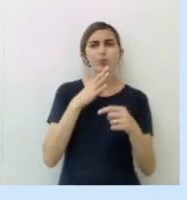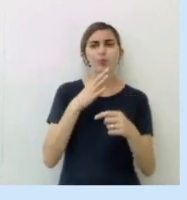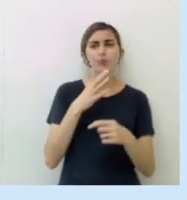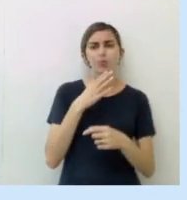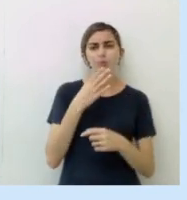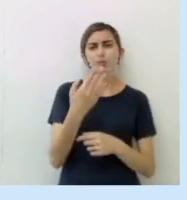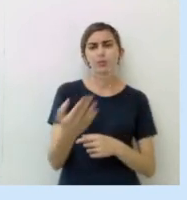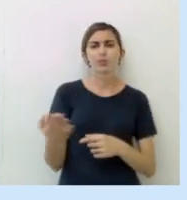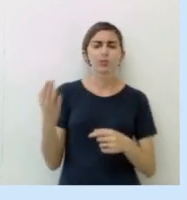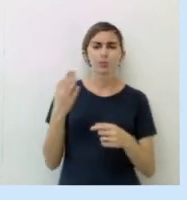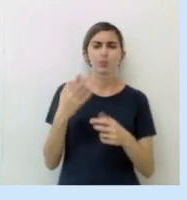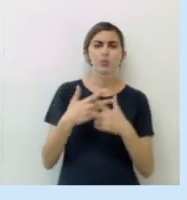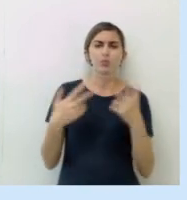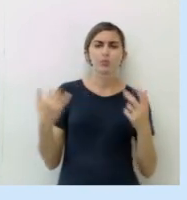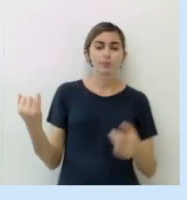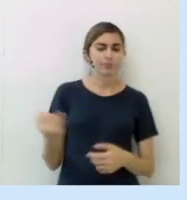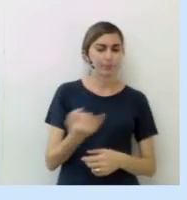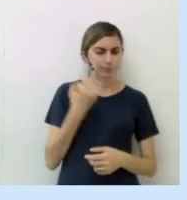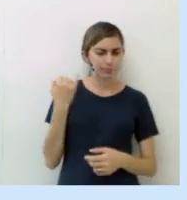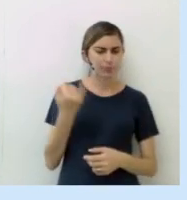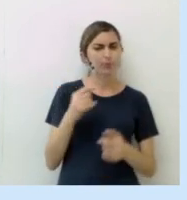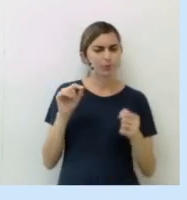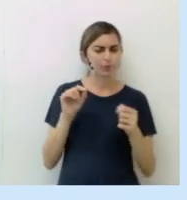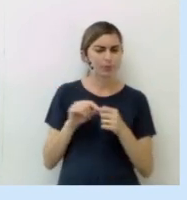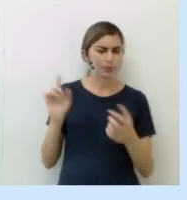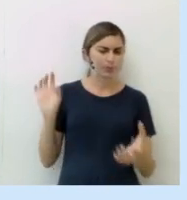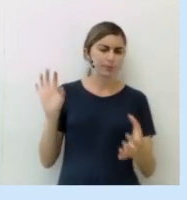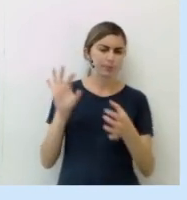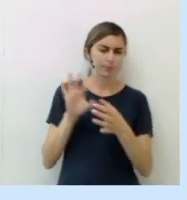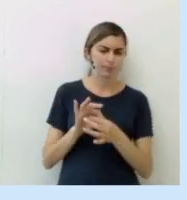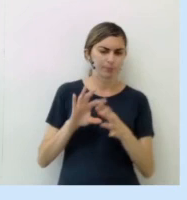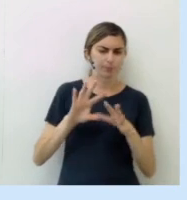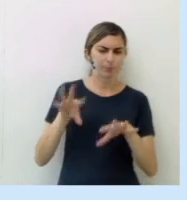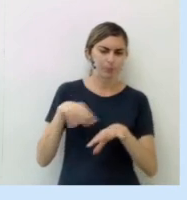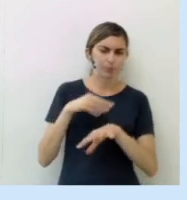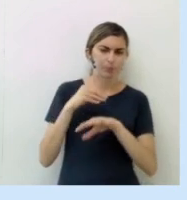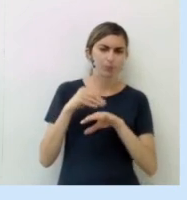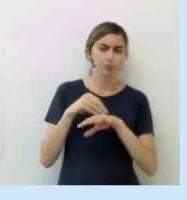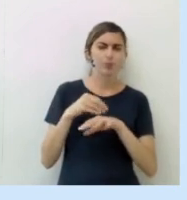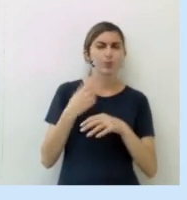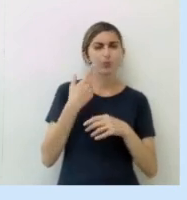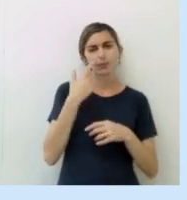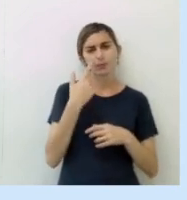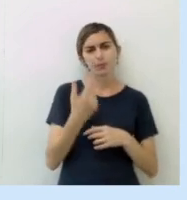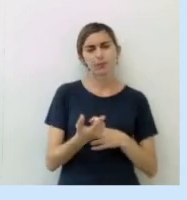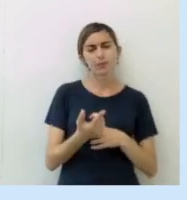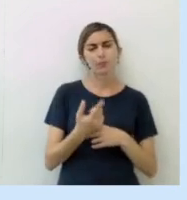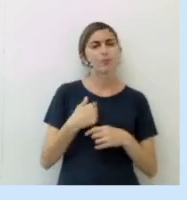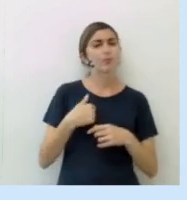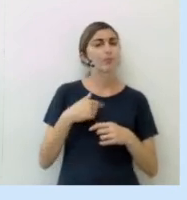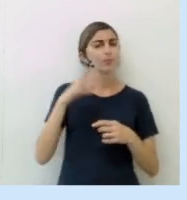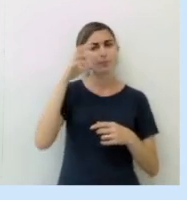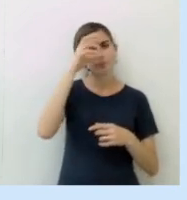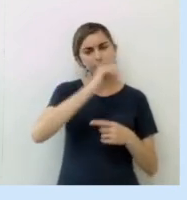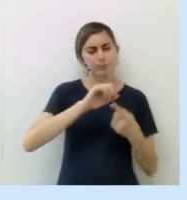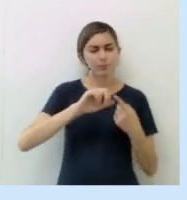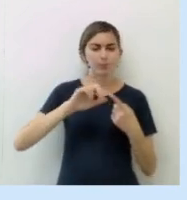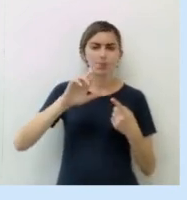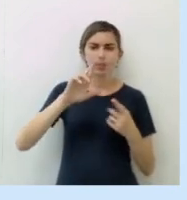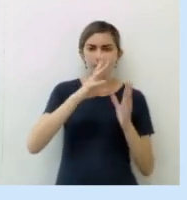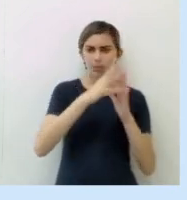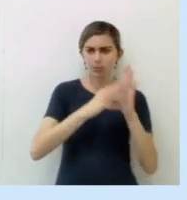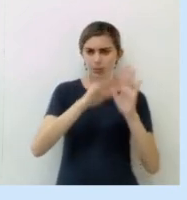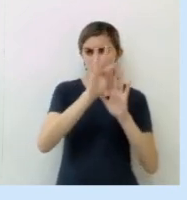conhecer. Então, uma coisa importante, fazendo aqui um apanhado geral do que nós vimos, nós aprendemos a